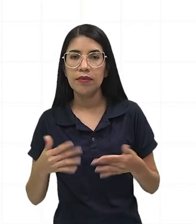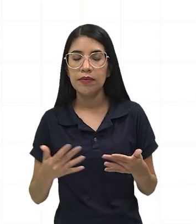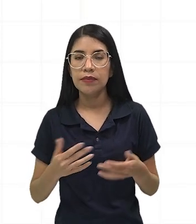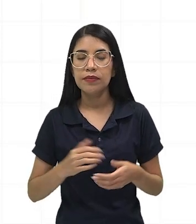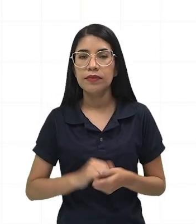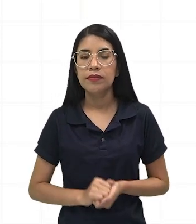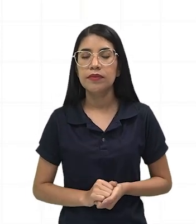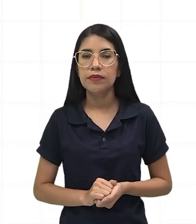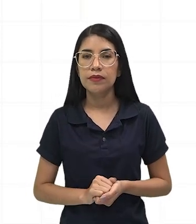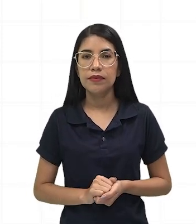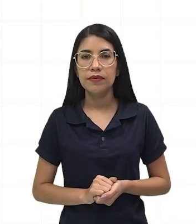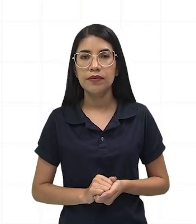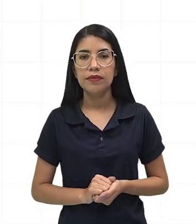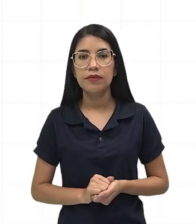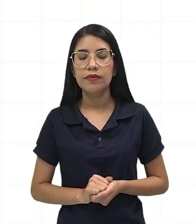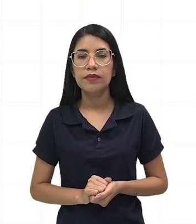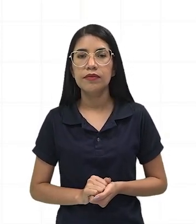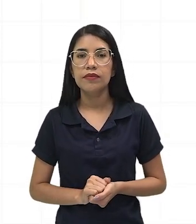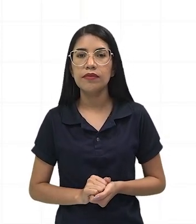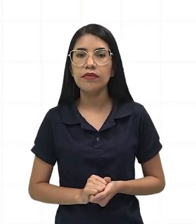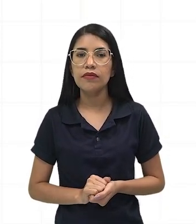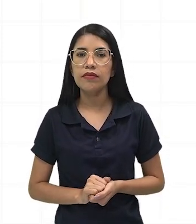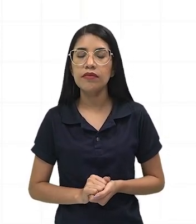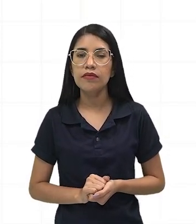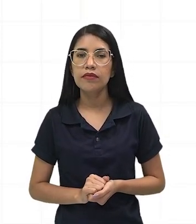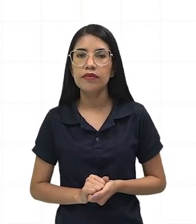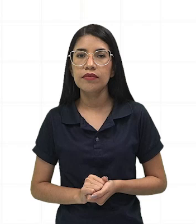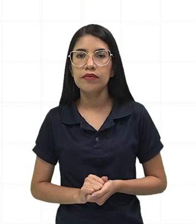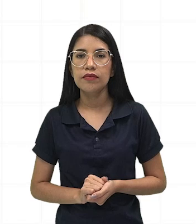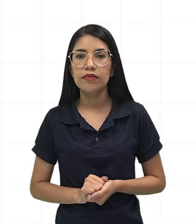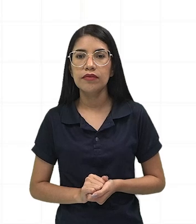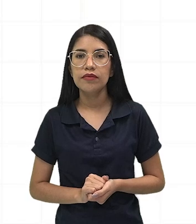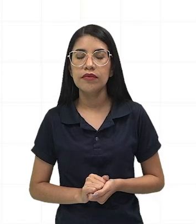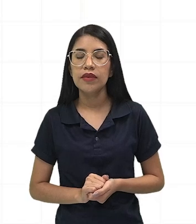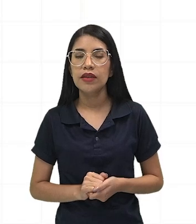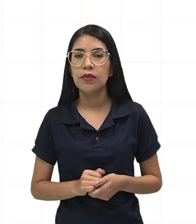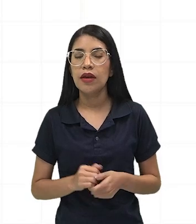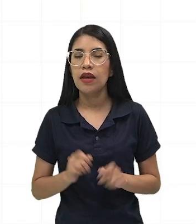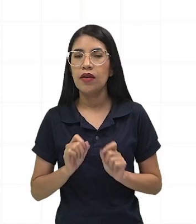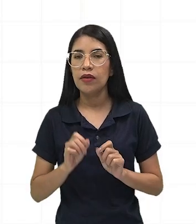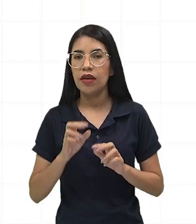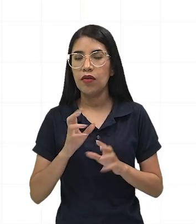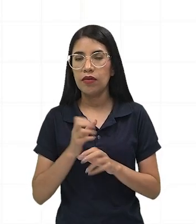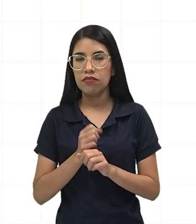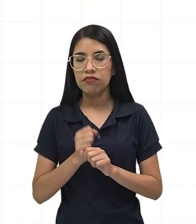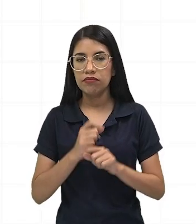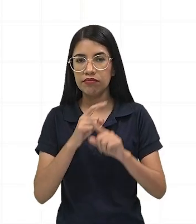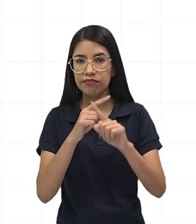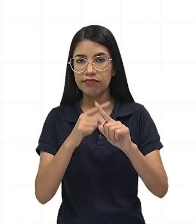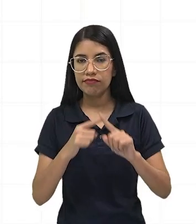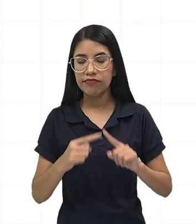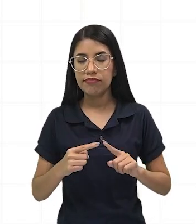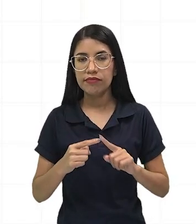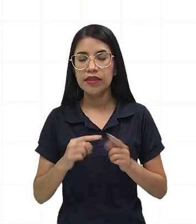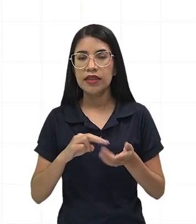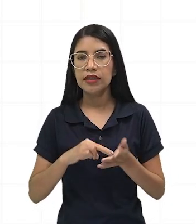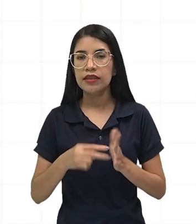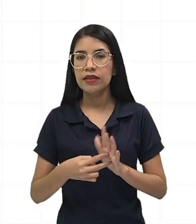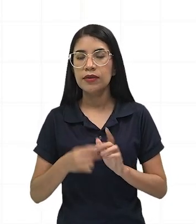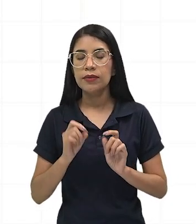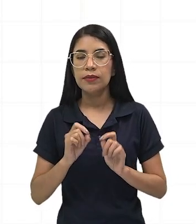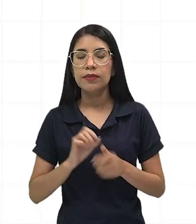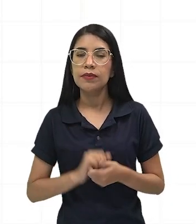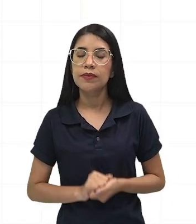que envolve a questão das grandezas inversamente e diretamente proporcional? É a regra de 3. Então, o que é a regra de